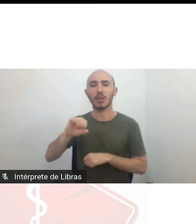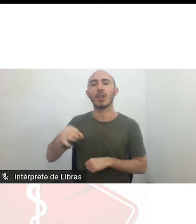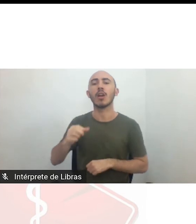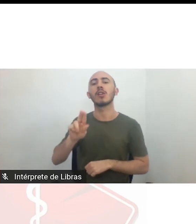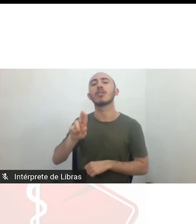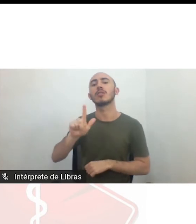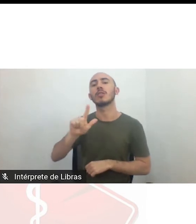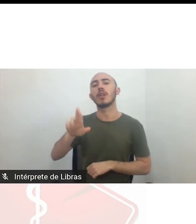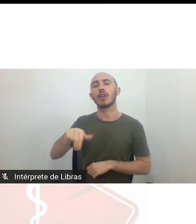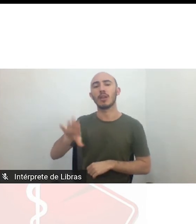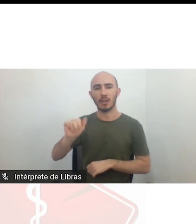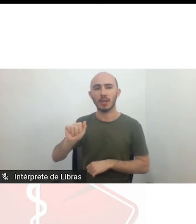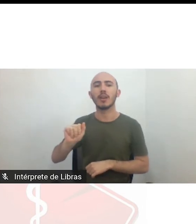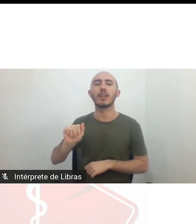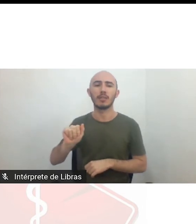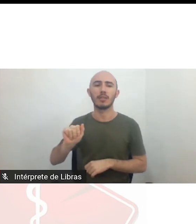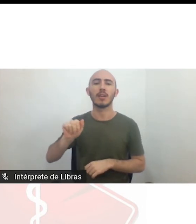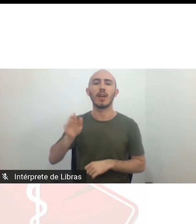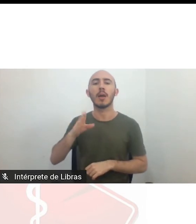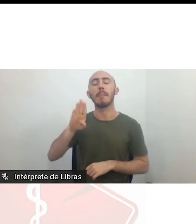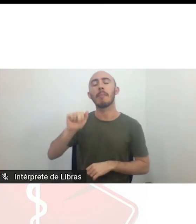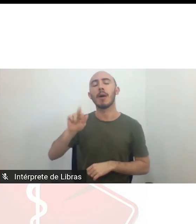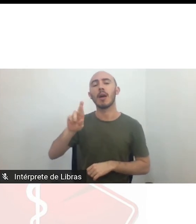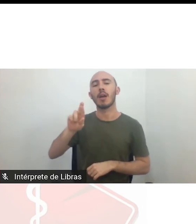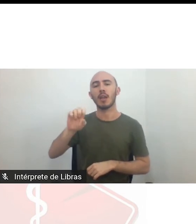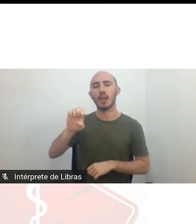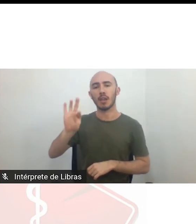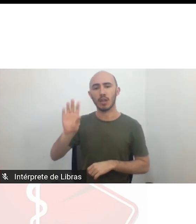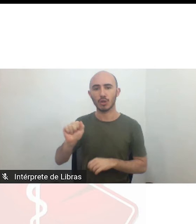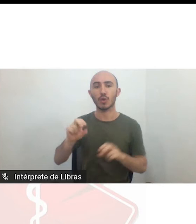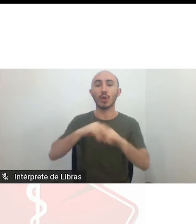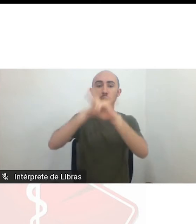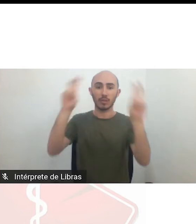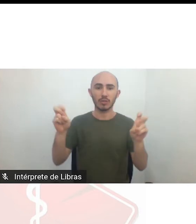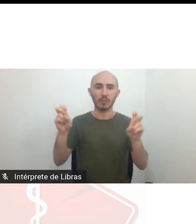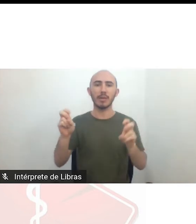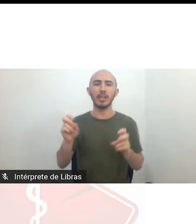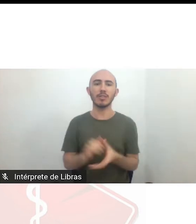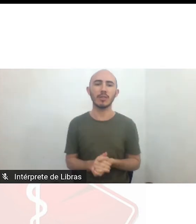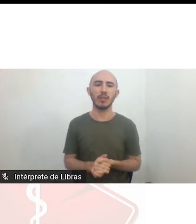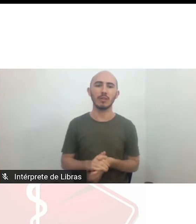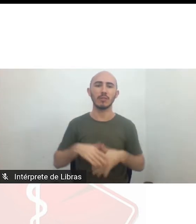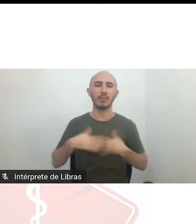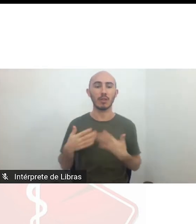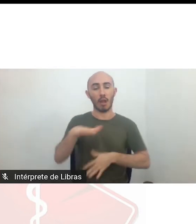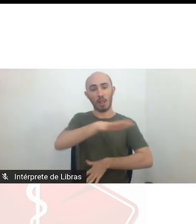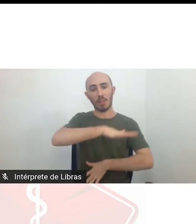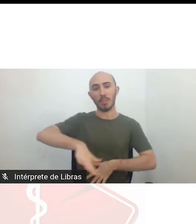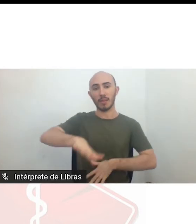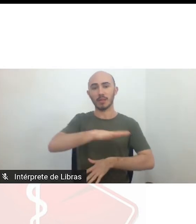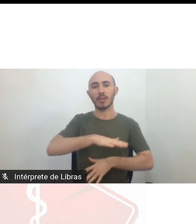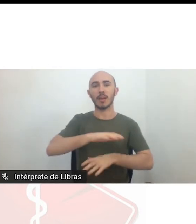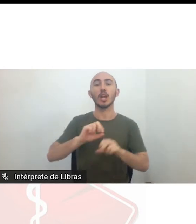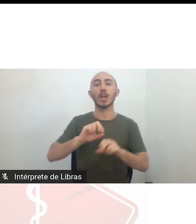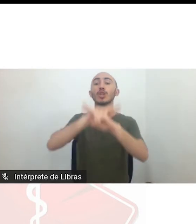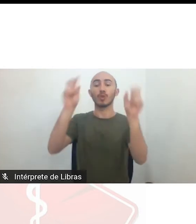Oliveira. O tema da palestra dela vai ser manejo clínico adequado na emergência dos pacientes com Covid-19.